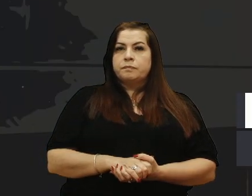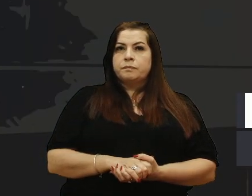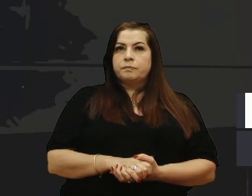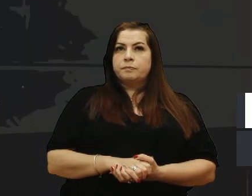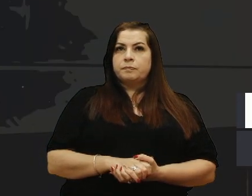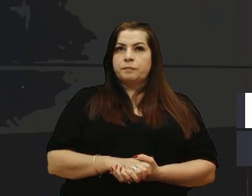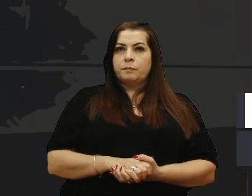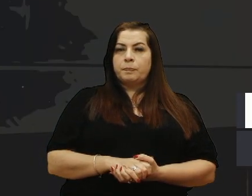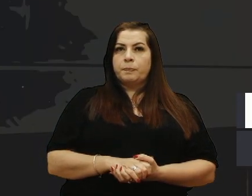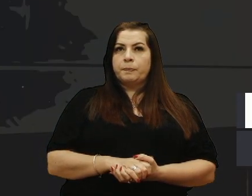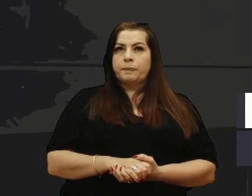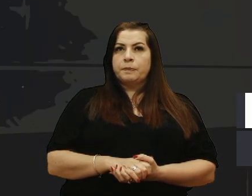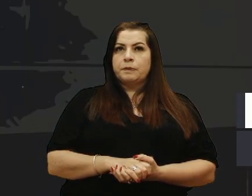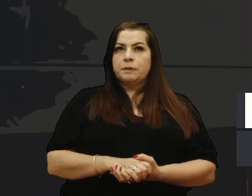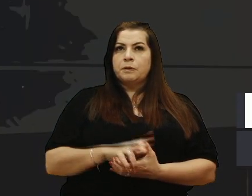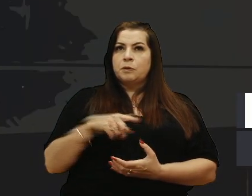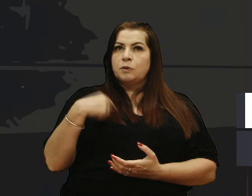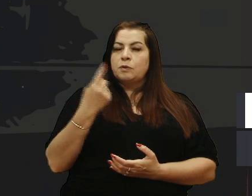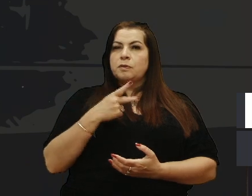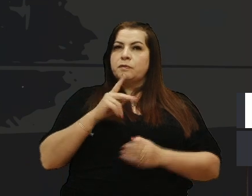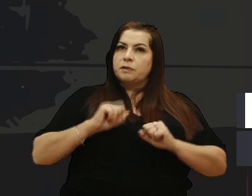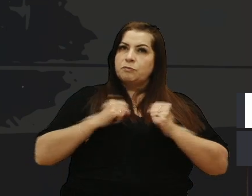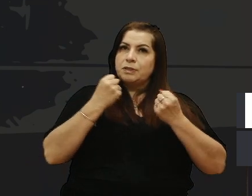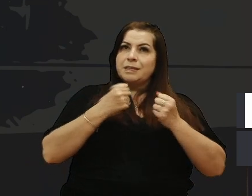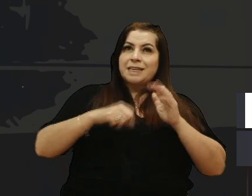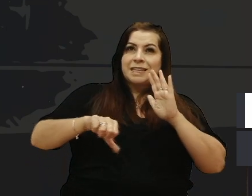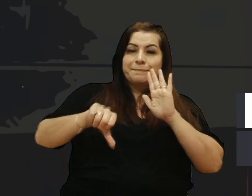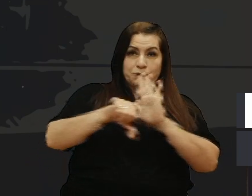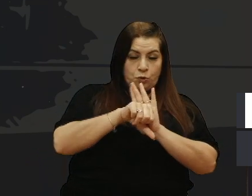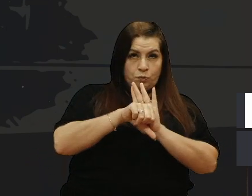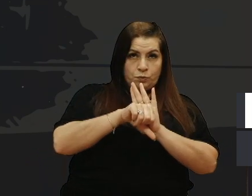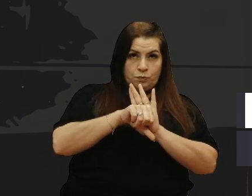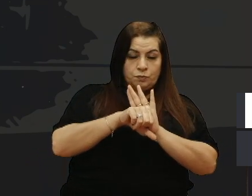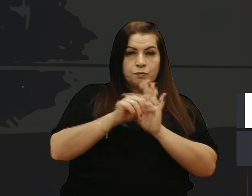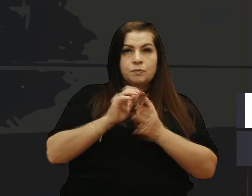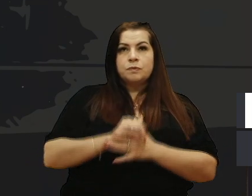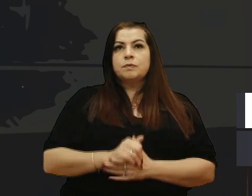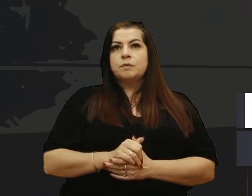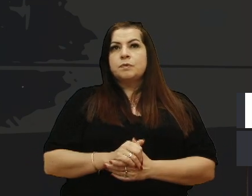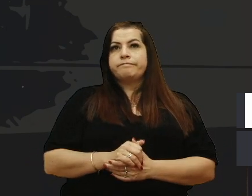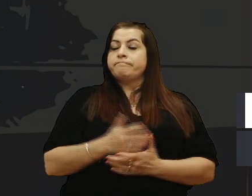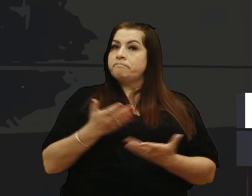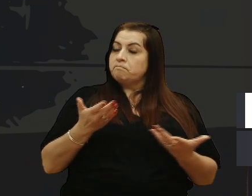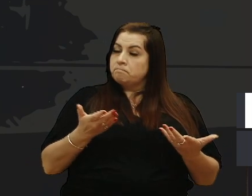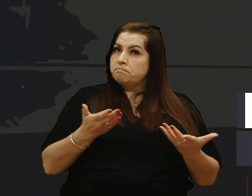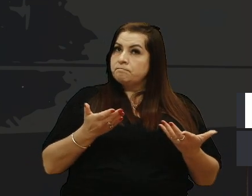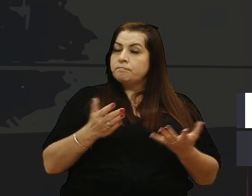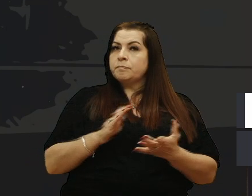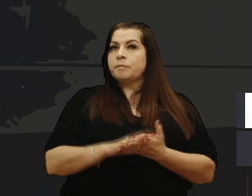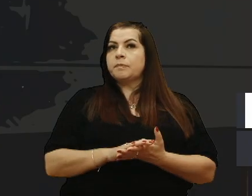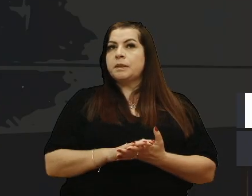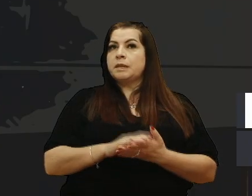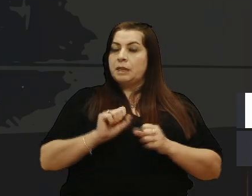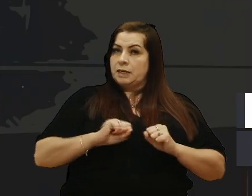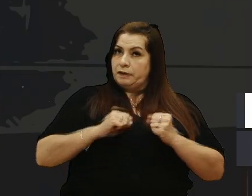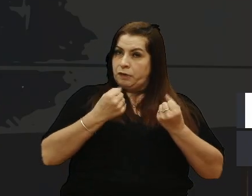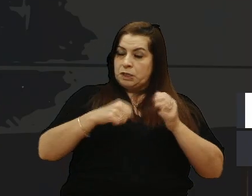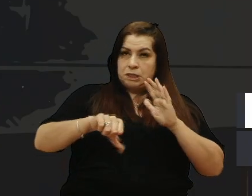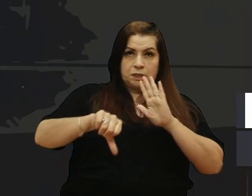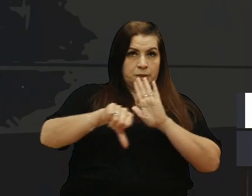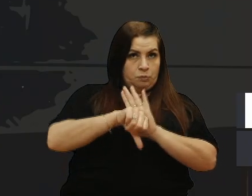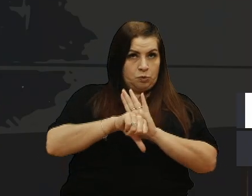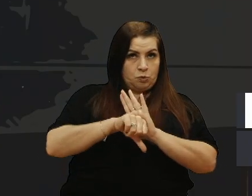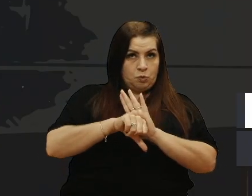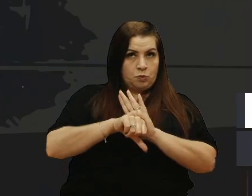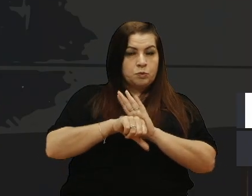que a gente vem aqui defender criminosos. Ora, quem defende